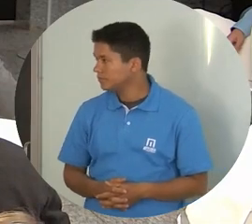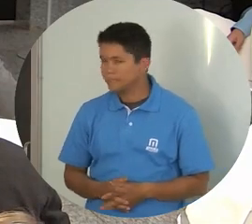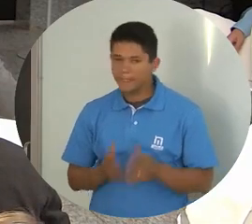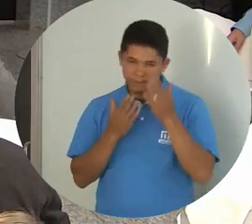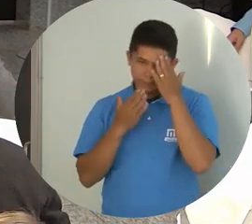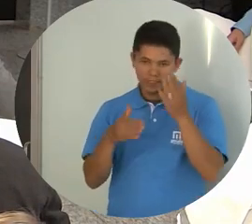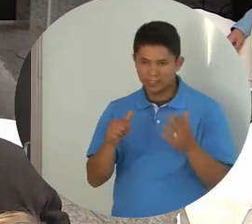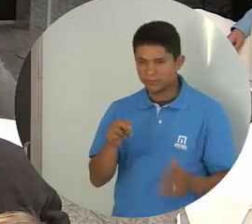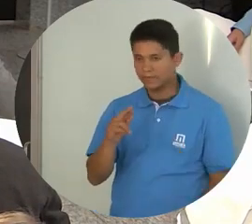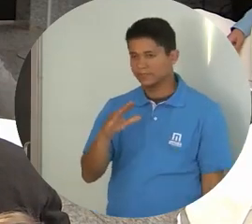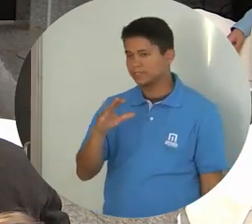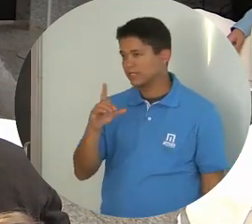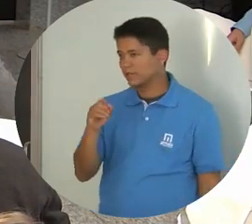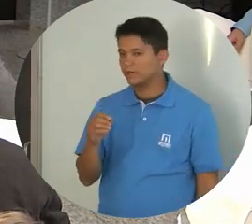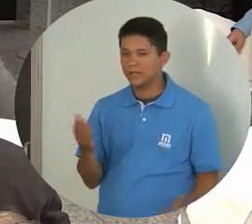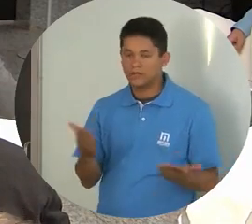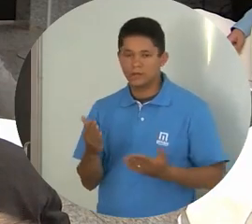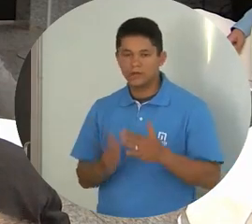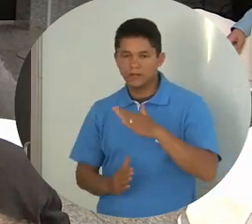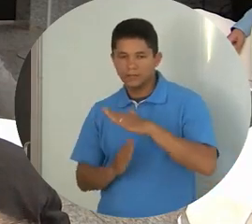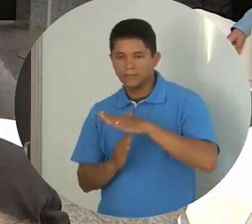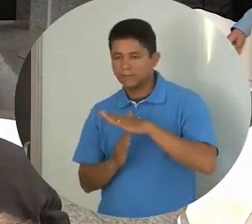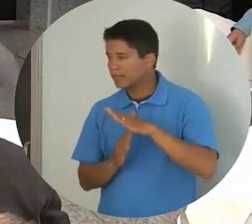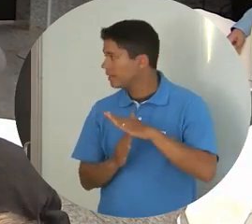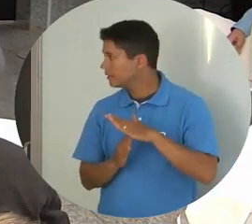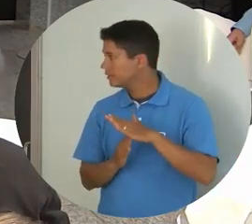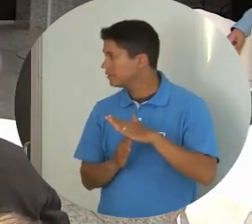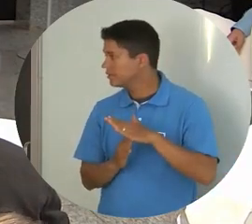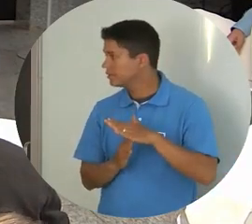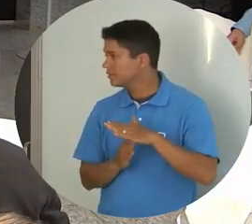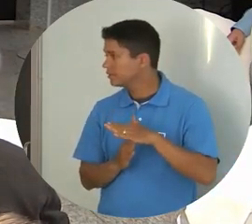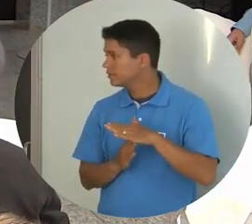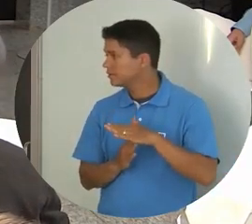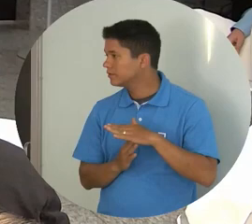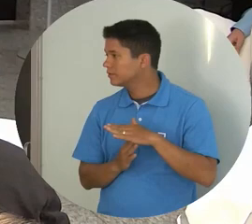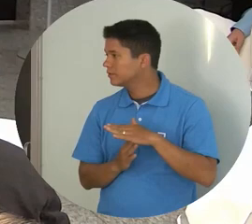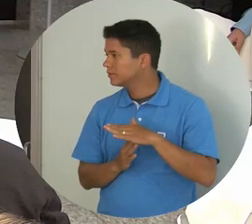Obrigado, Marcelo. Vamos fazer uma paradinha.